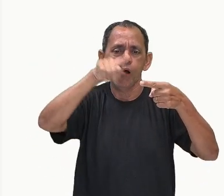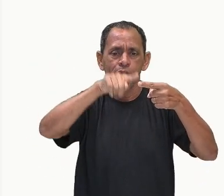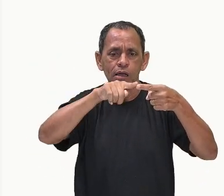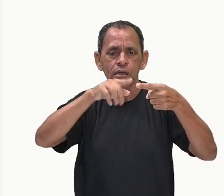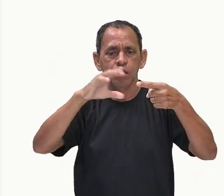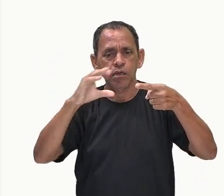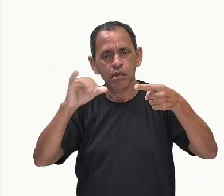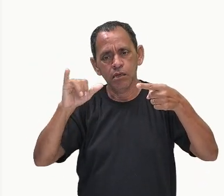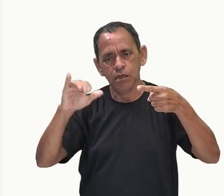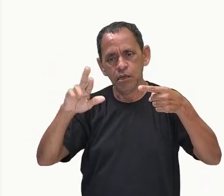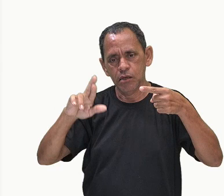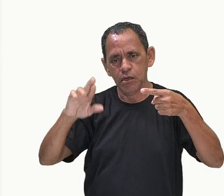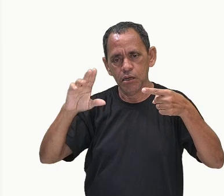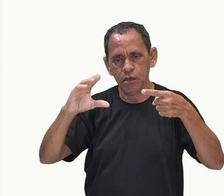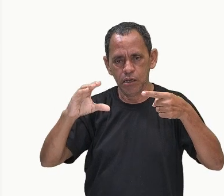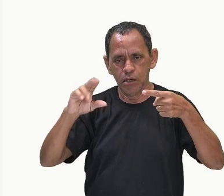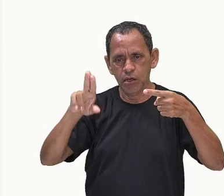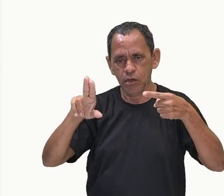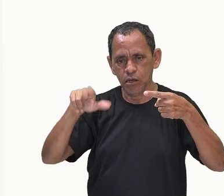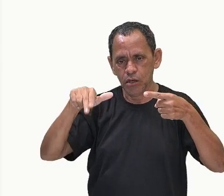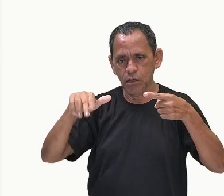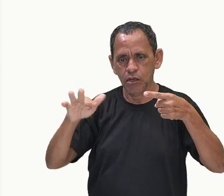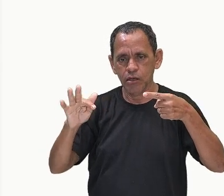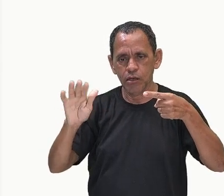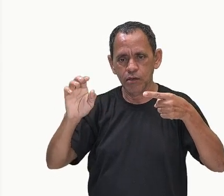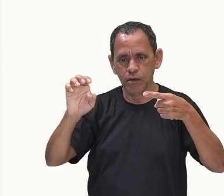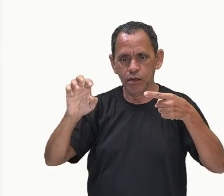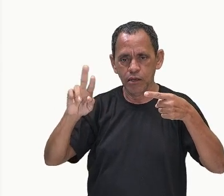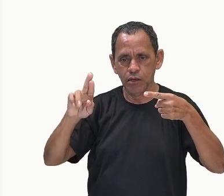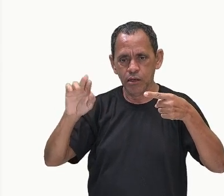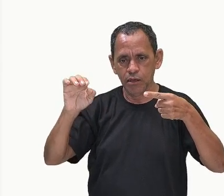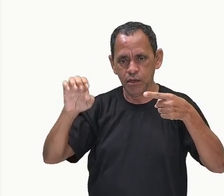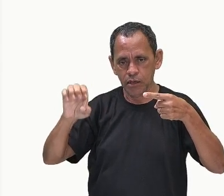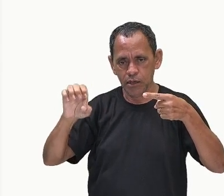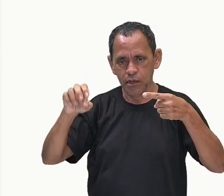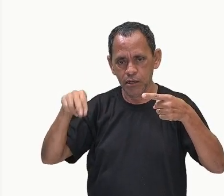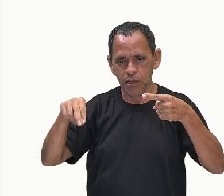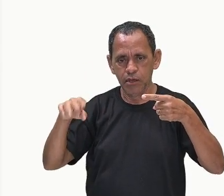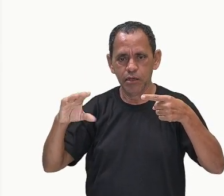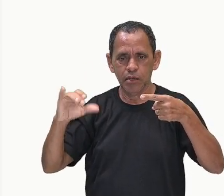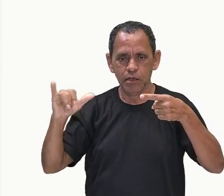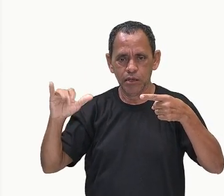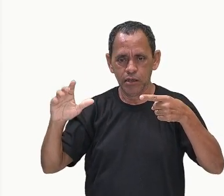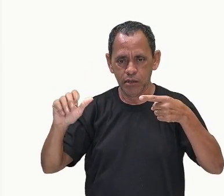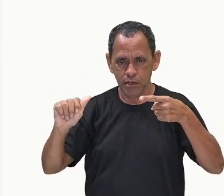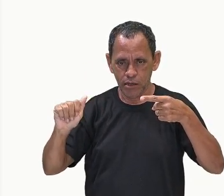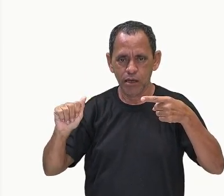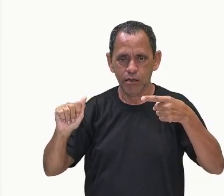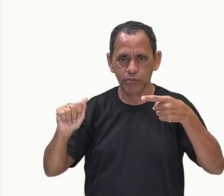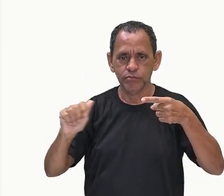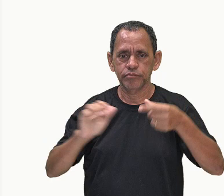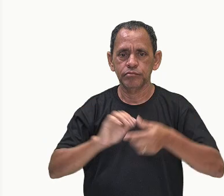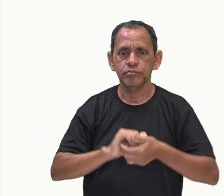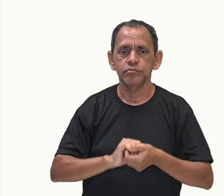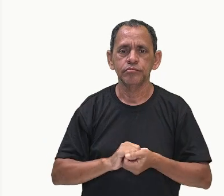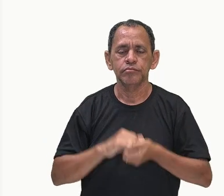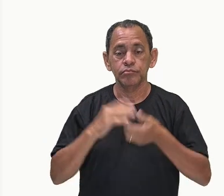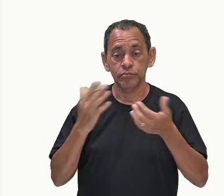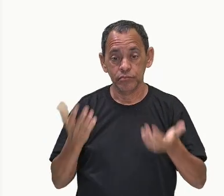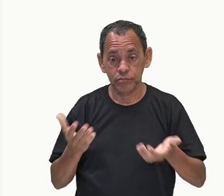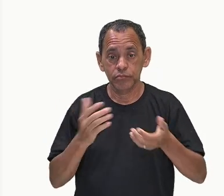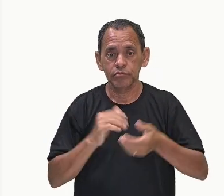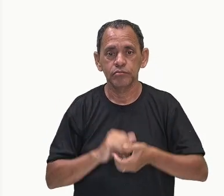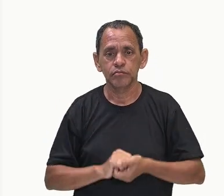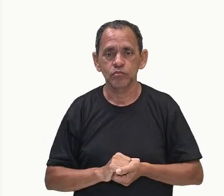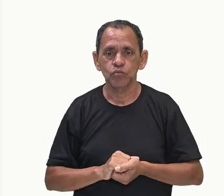né, esse retângulo até ele contornar todas as duas bases, que são circunferências, então, a